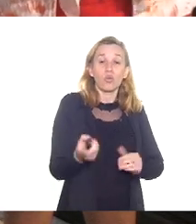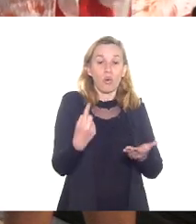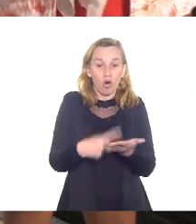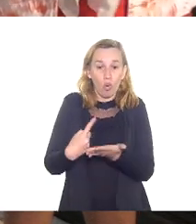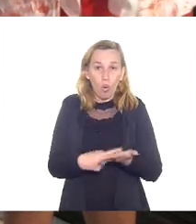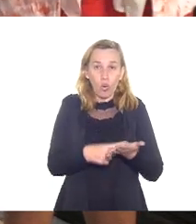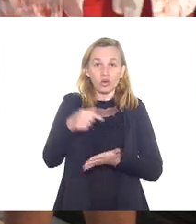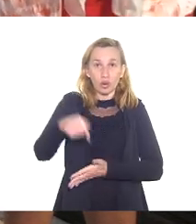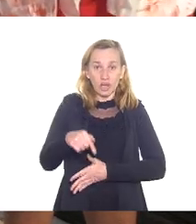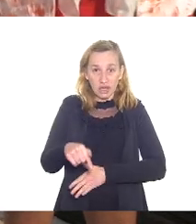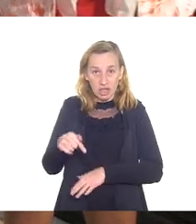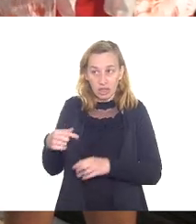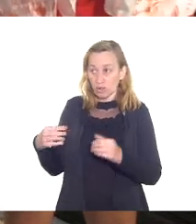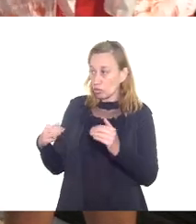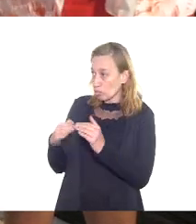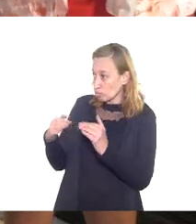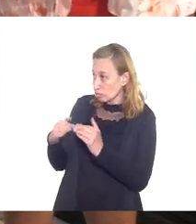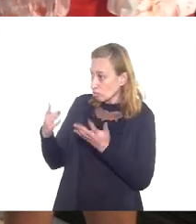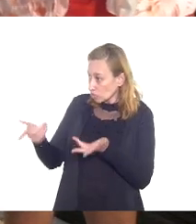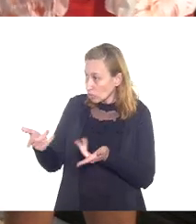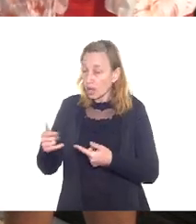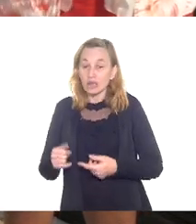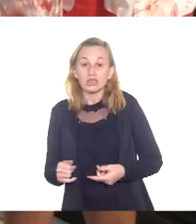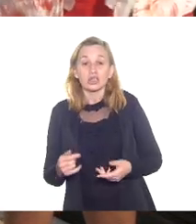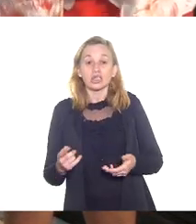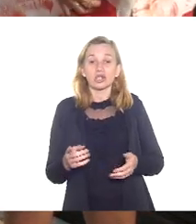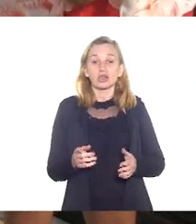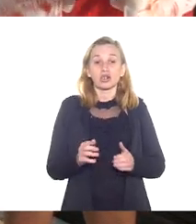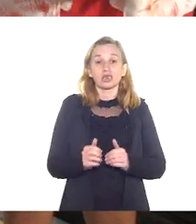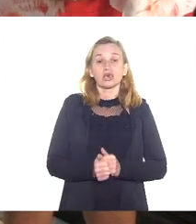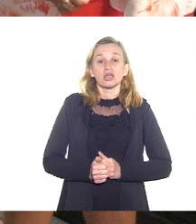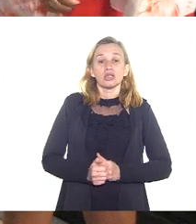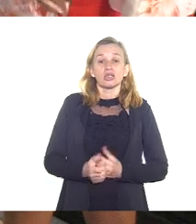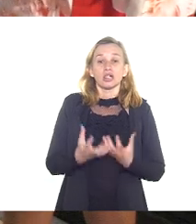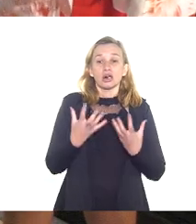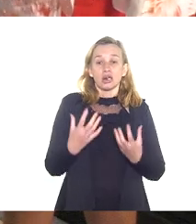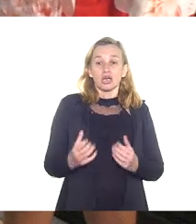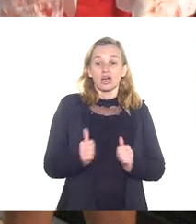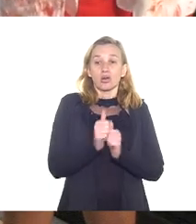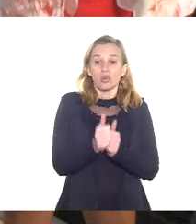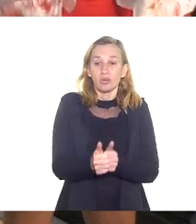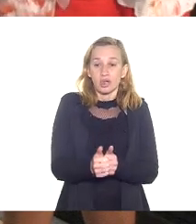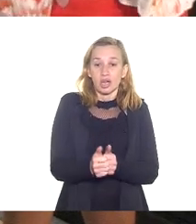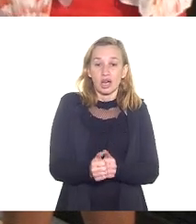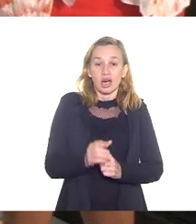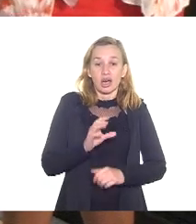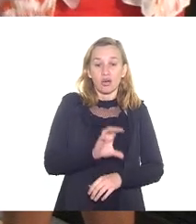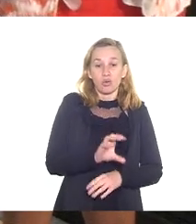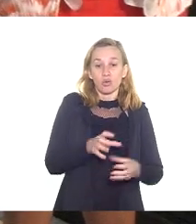aqui desenhado, a gente vai acompanhar o parecer da Comissão de Constituição e Justiça,